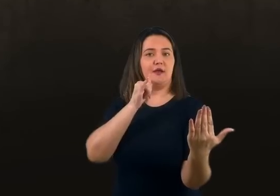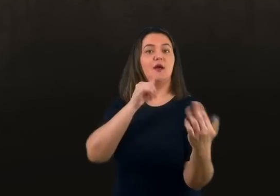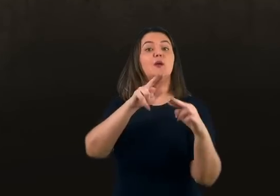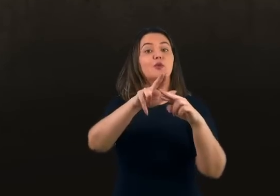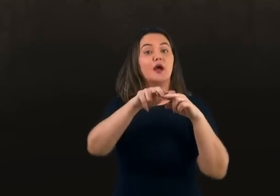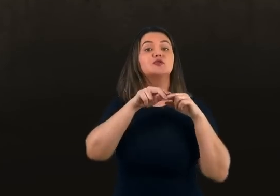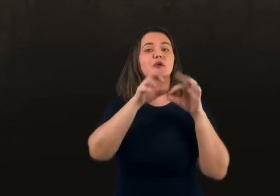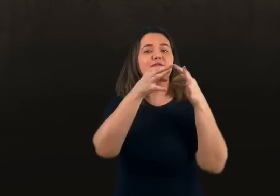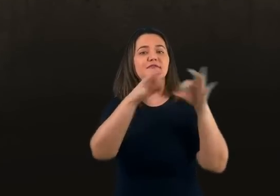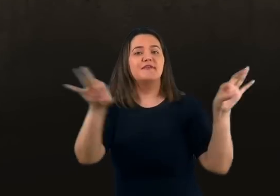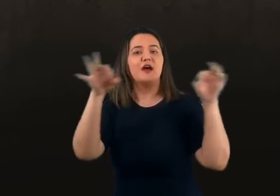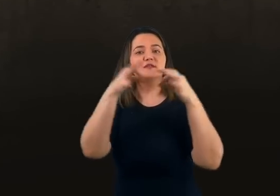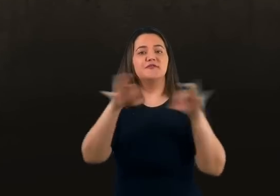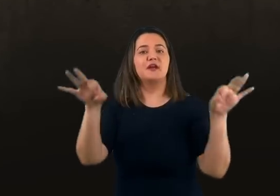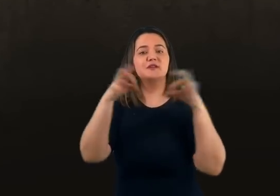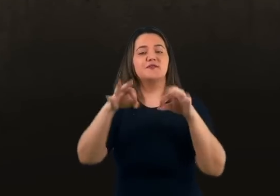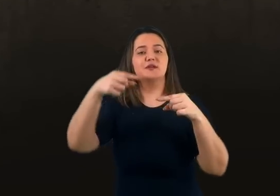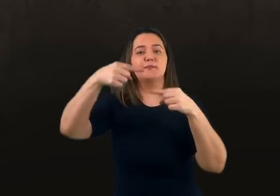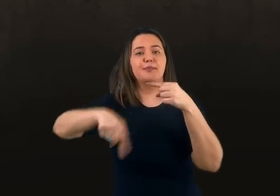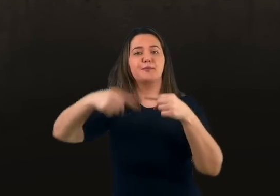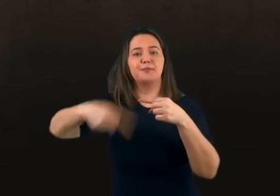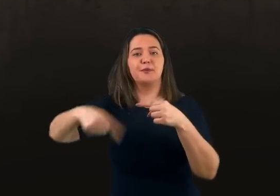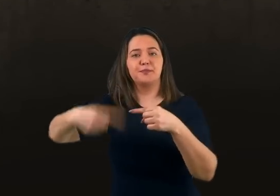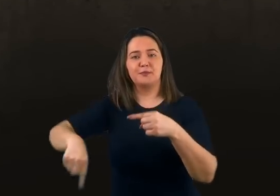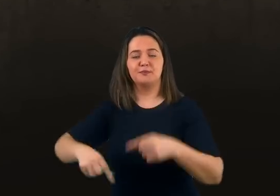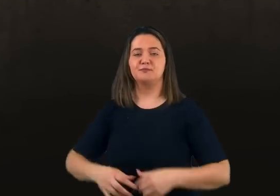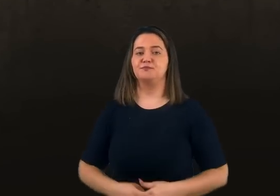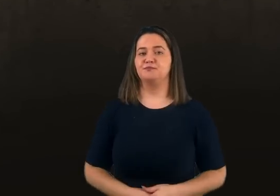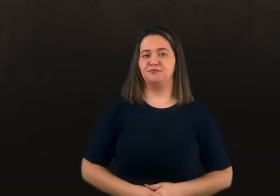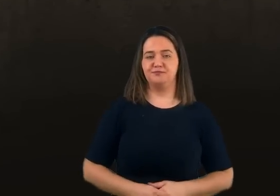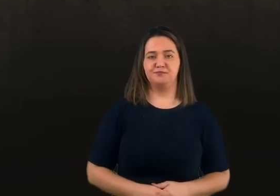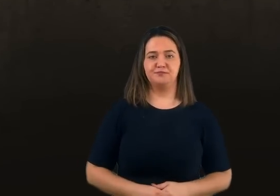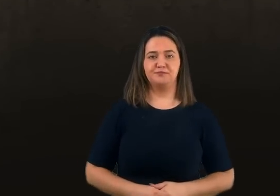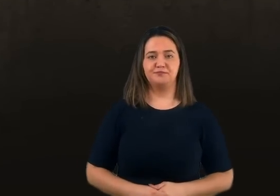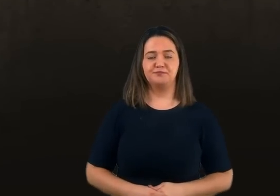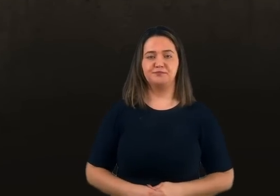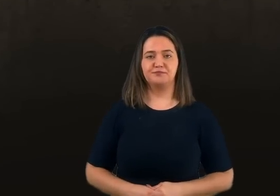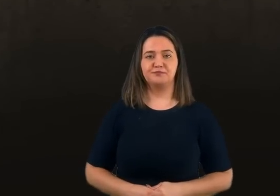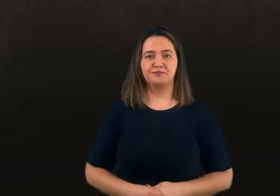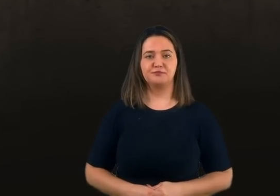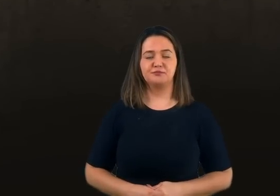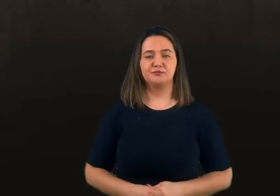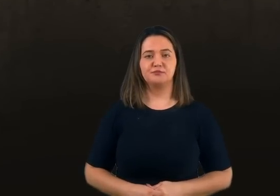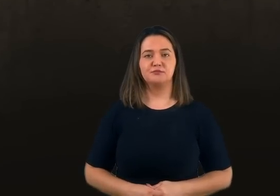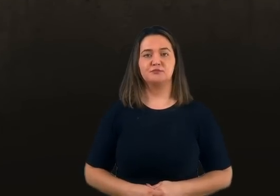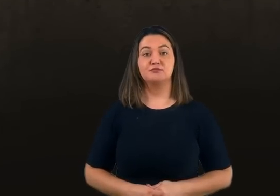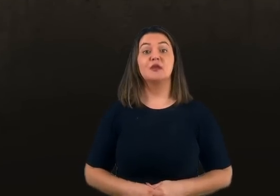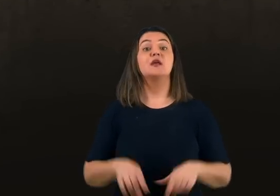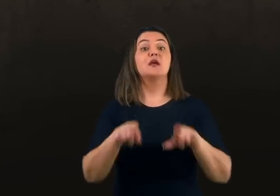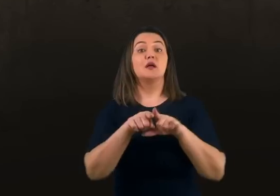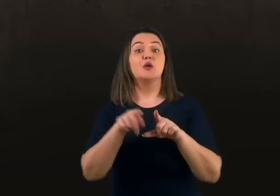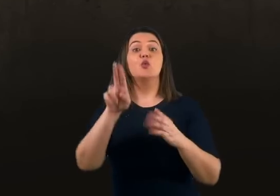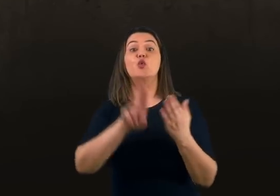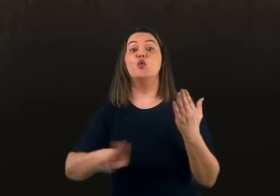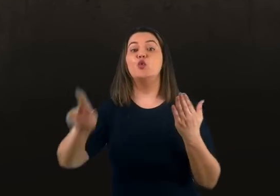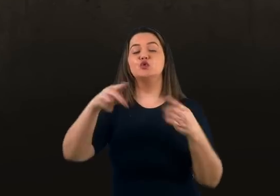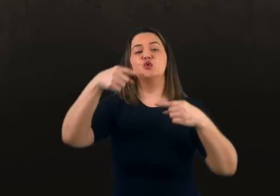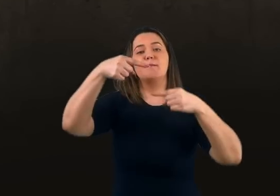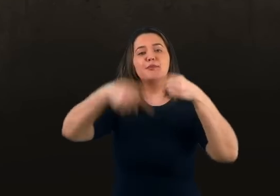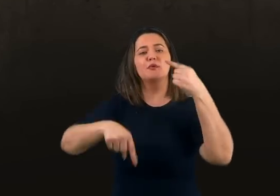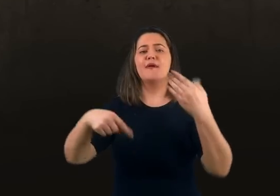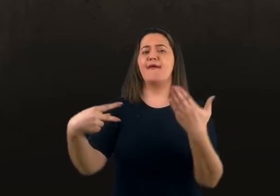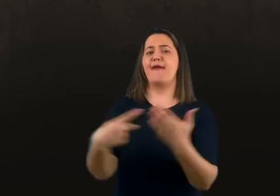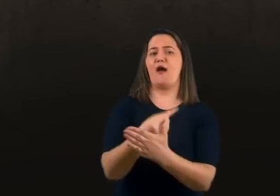anômalas. Agora, tem mais algo que o autor vai dizer. Vamos continuar aqui no raciocínio dele. Este uso também servia